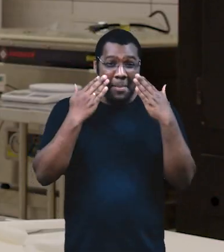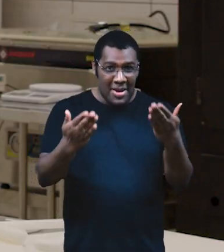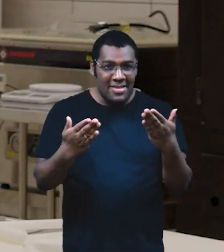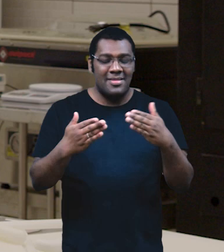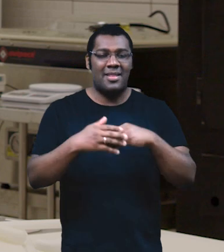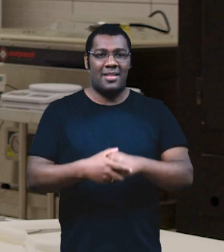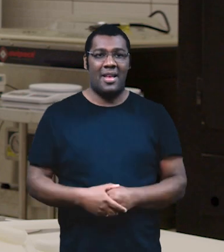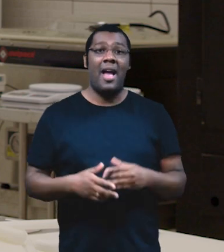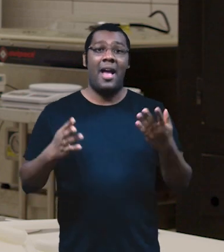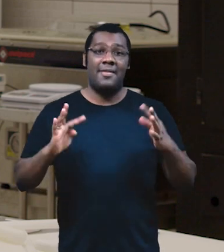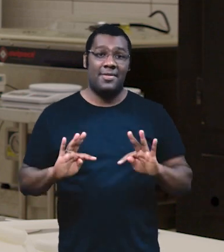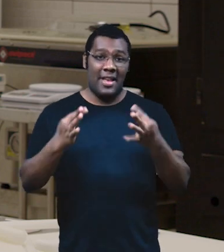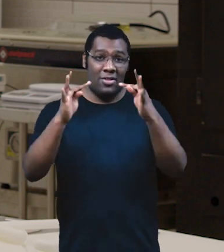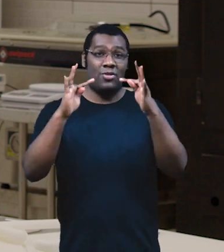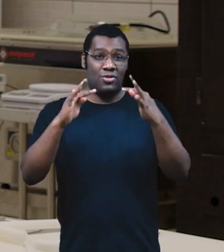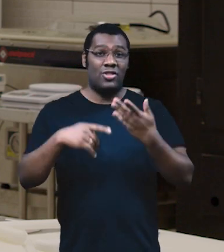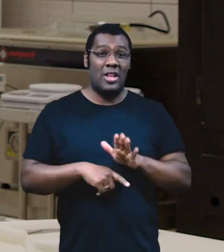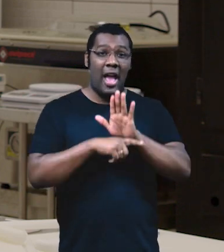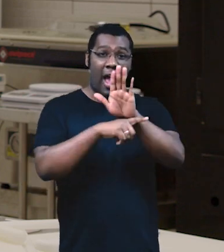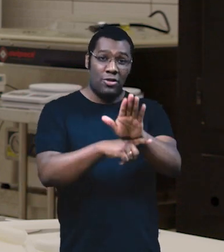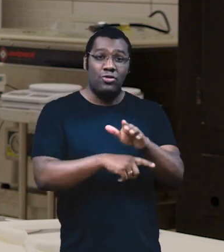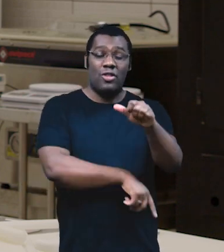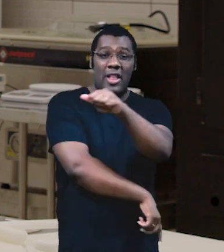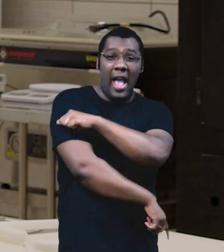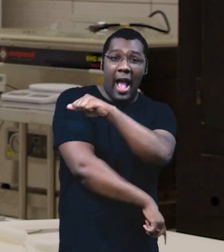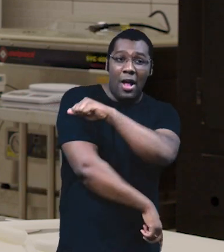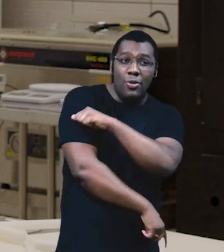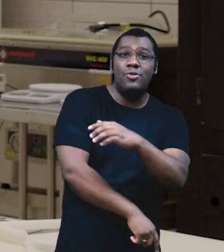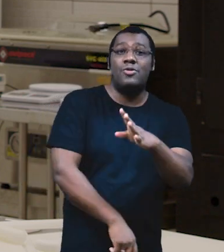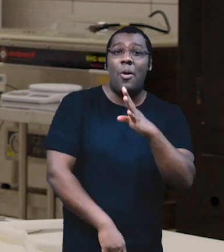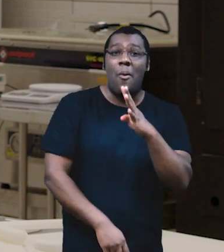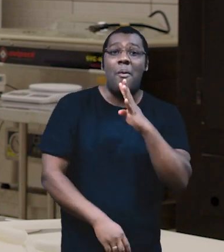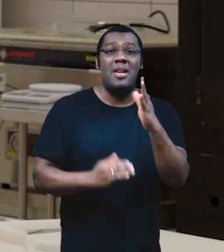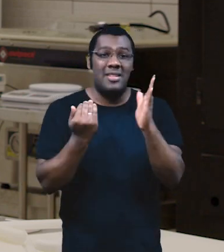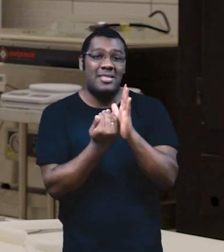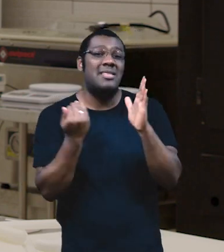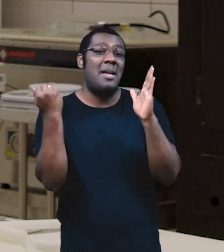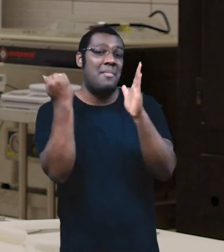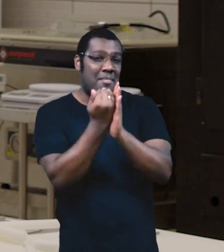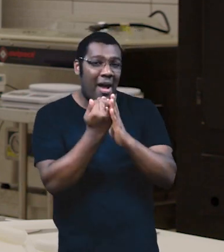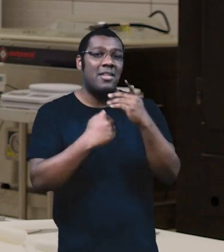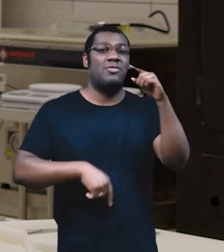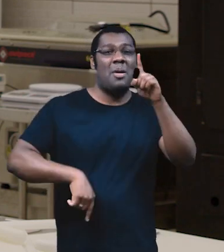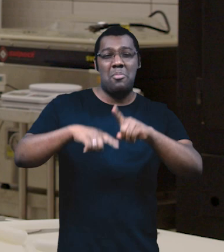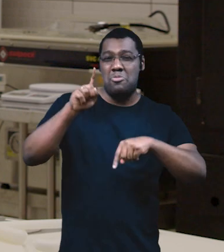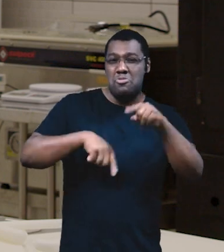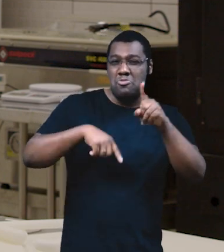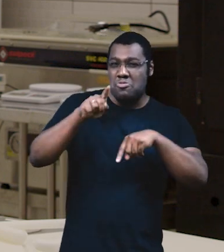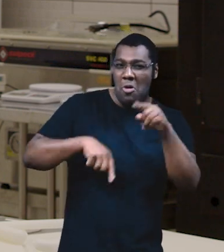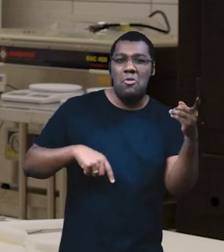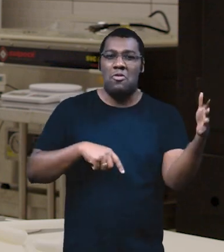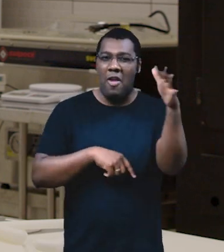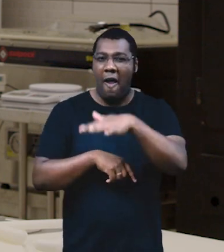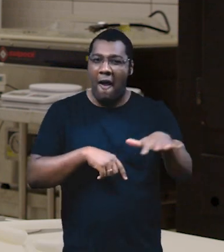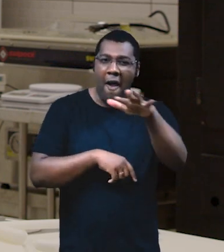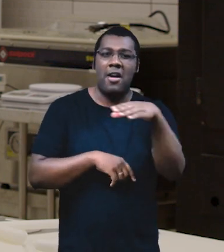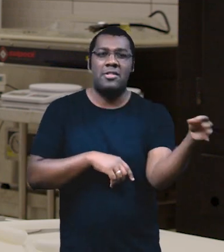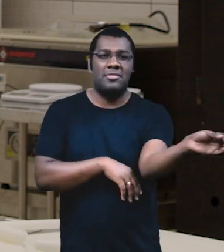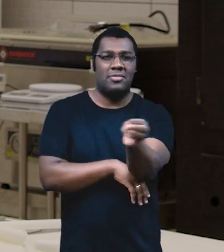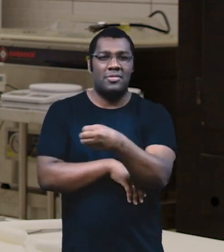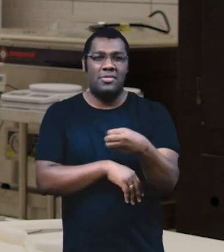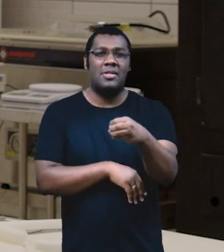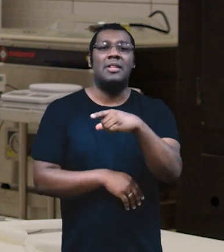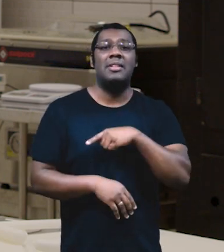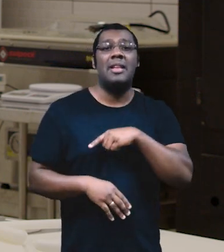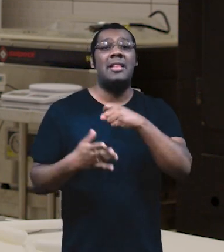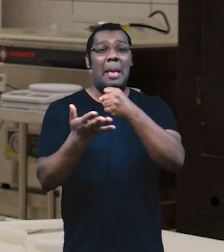meninos entenderem cada vez mais as etapas com produtos distintos, né? Porque temos muito uma base, sempre é o malte, é o lúpulo, é a